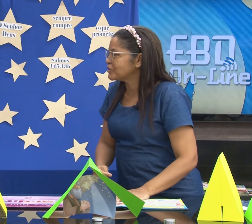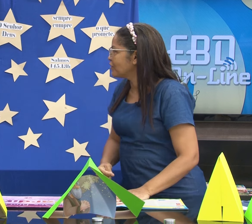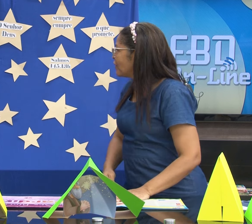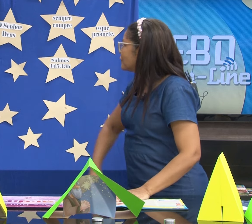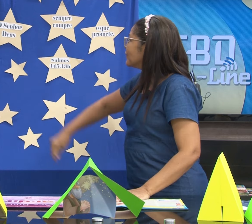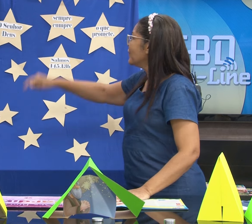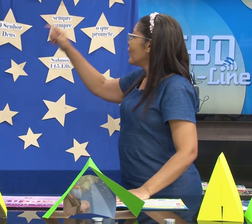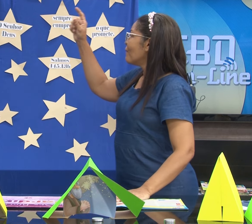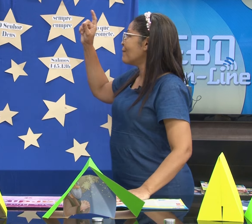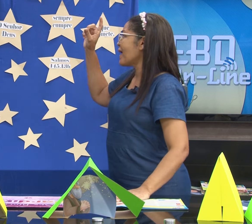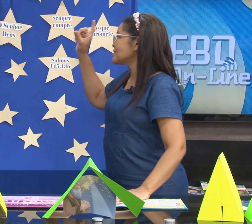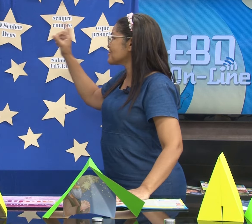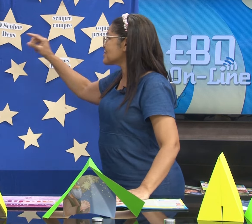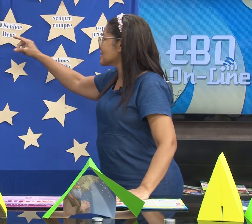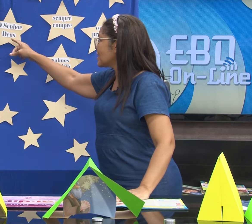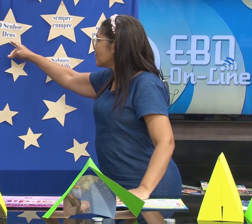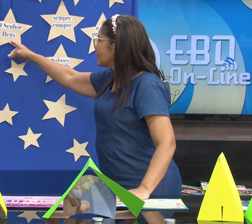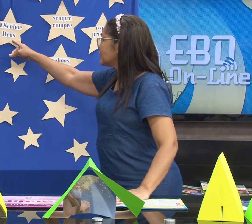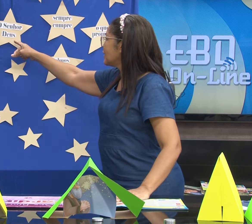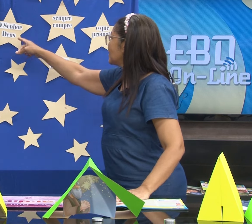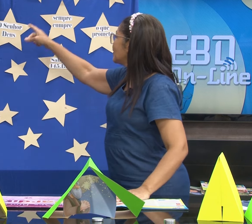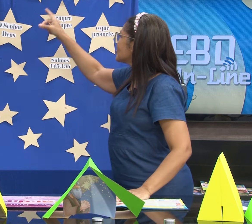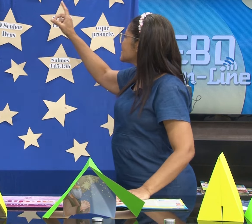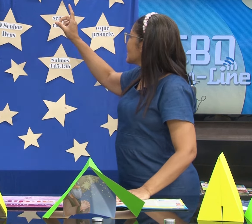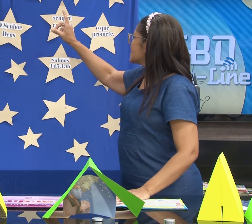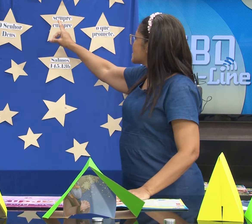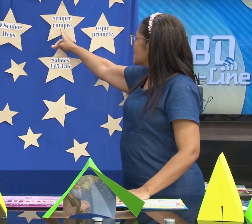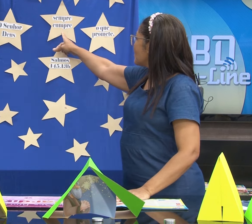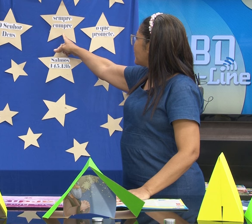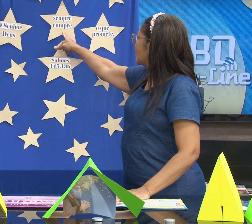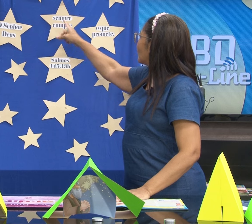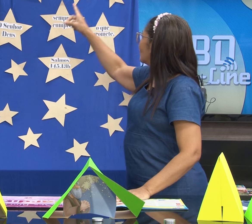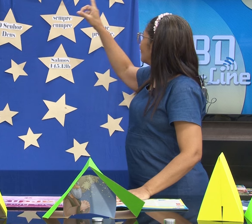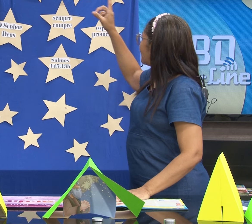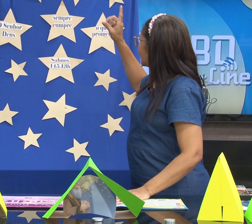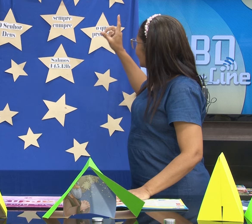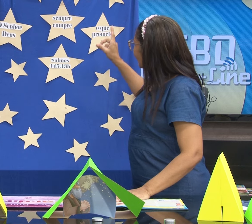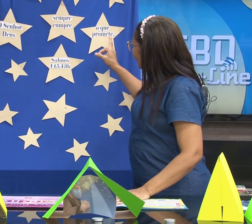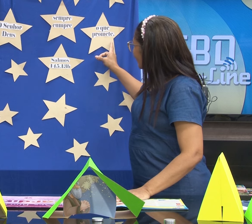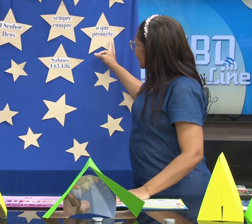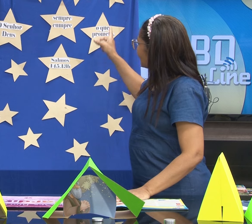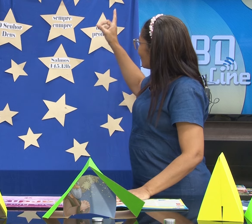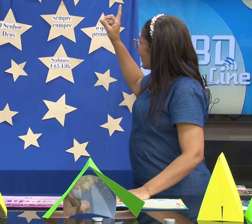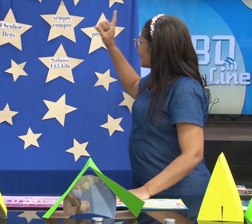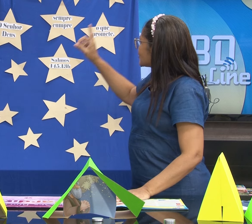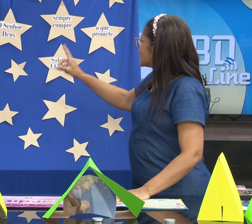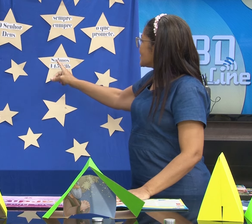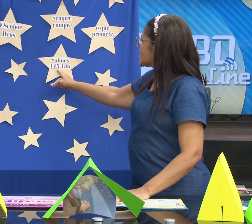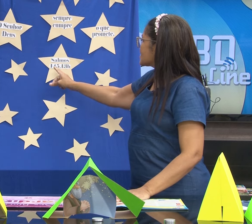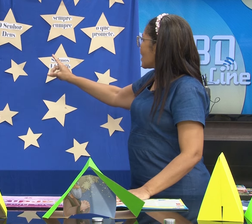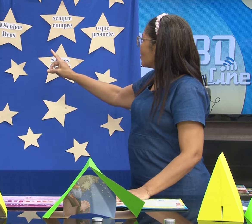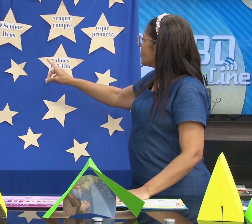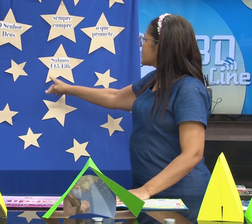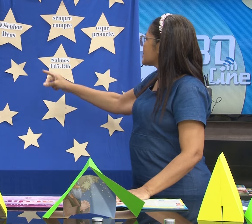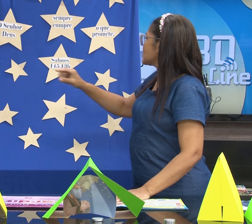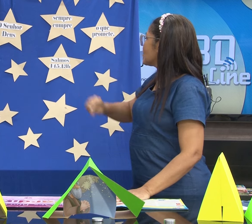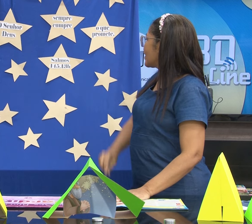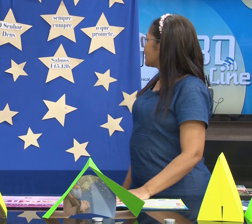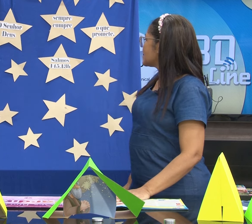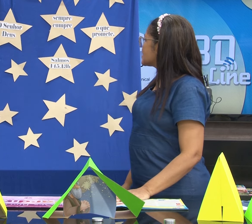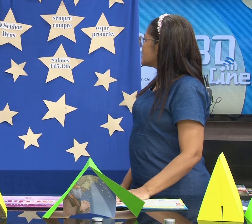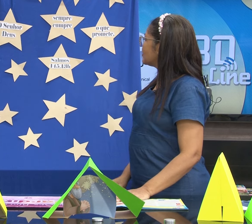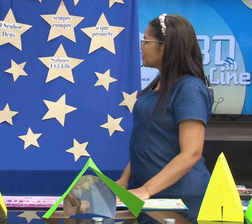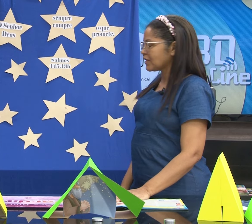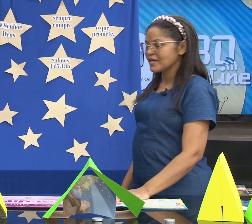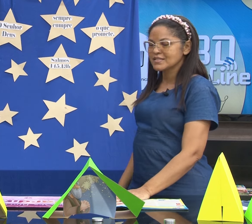versículo de novo mas o senhor Deus sempre cumpre o que promete Salmos